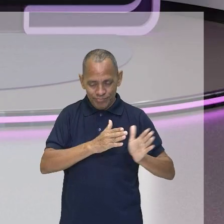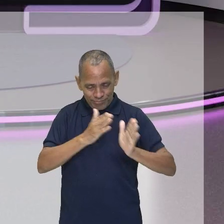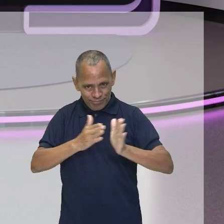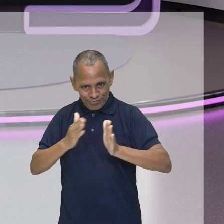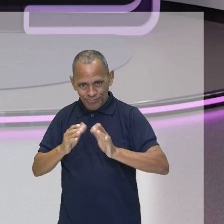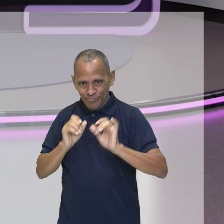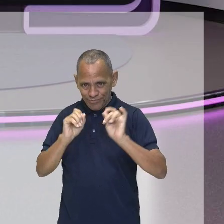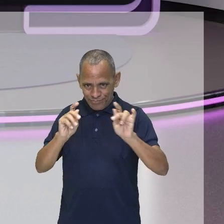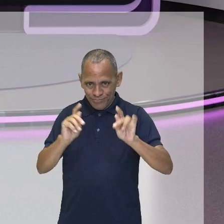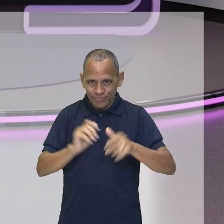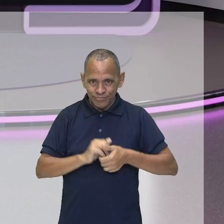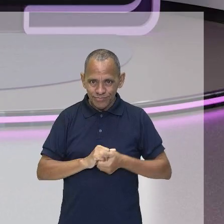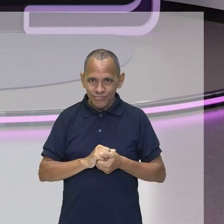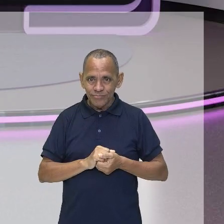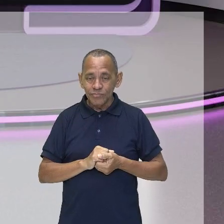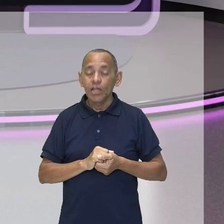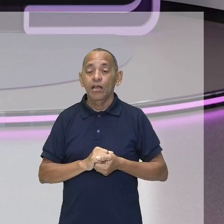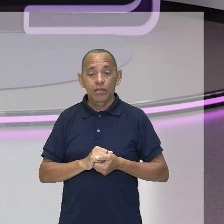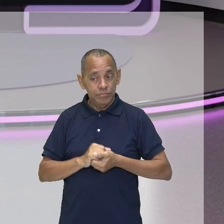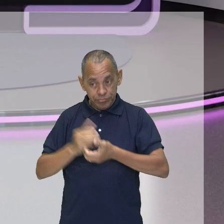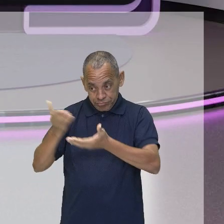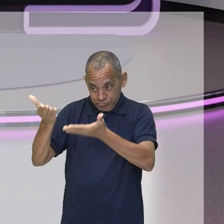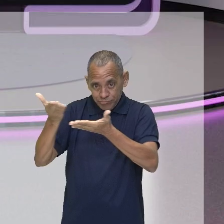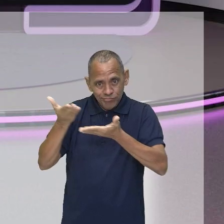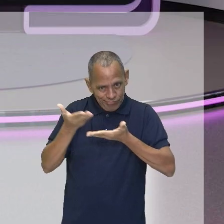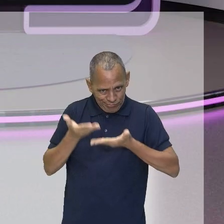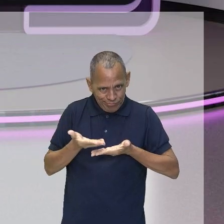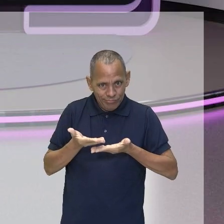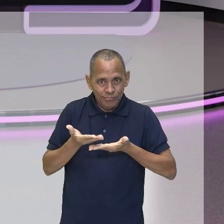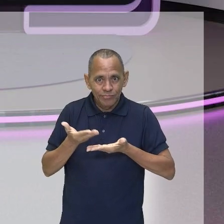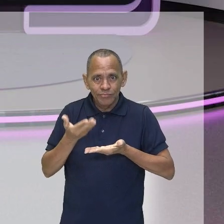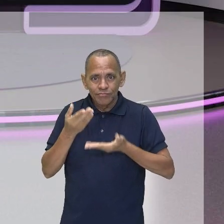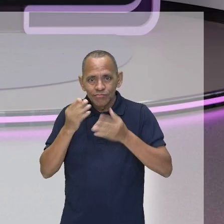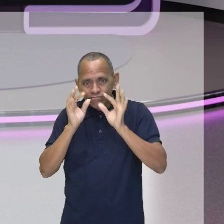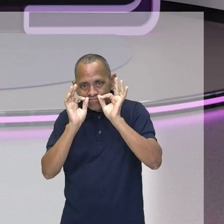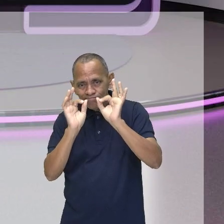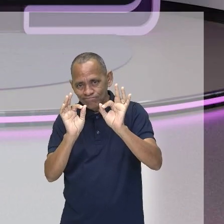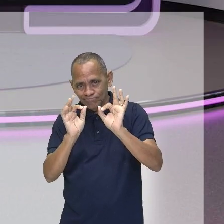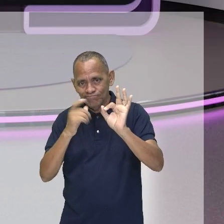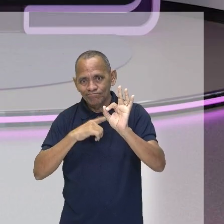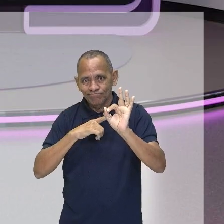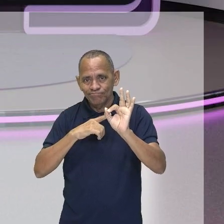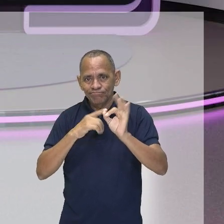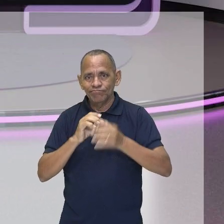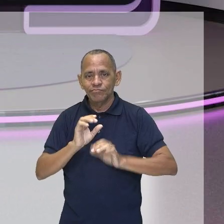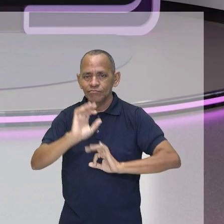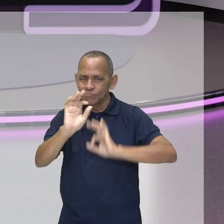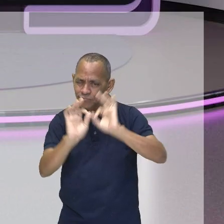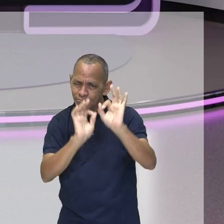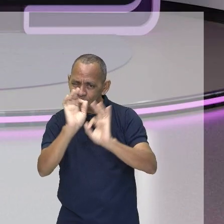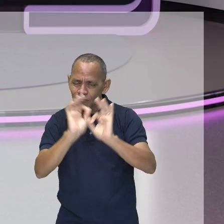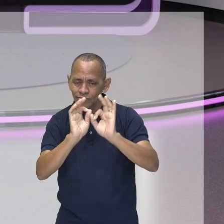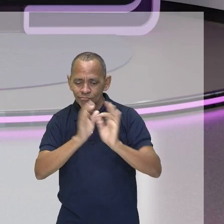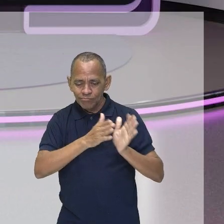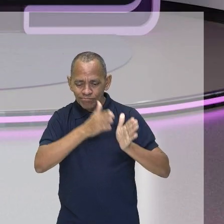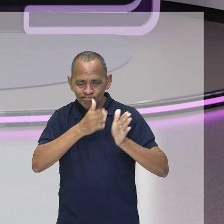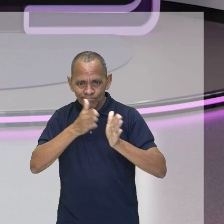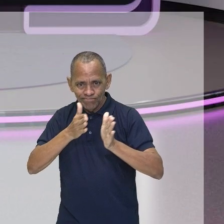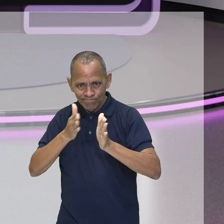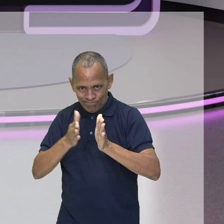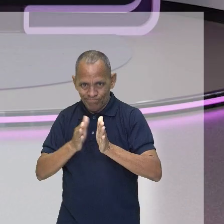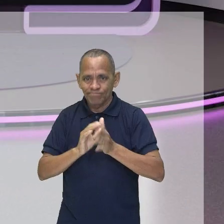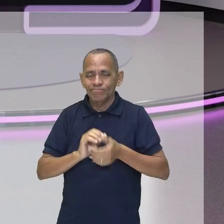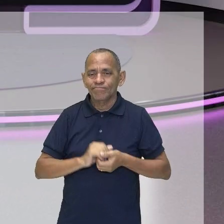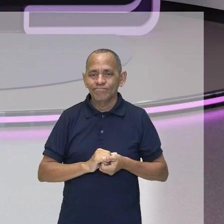bom? Então, convido você agora a prestar atenção aqui na construção passo a passo do nosso